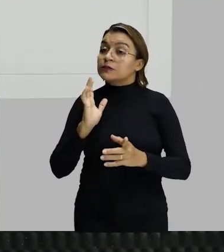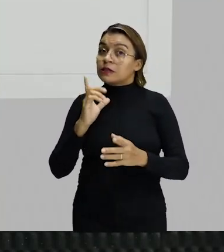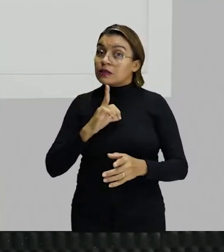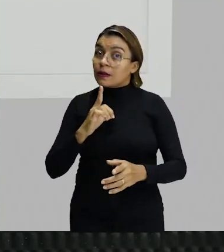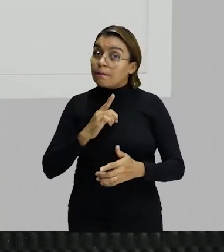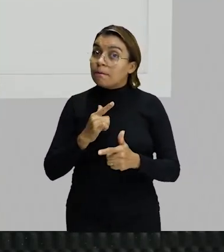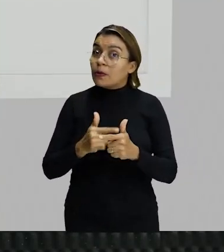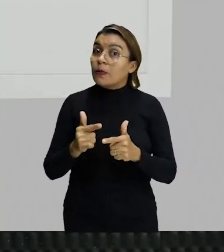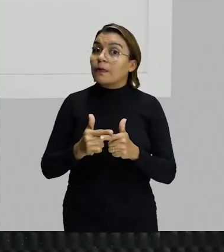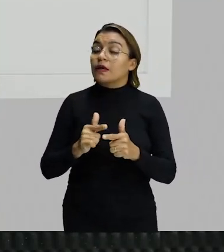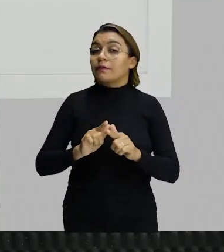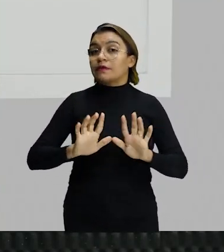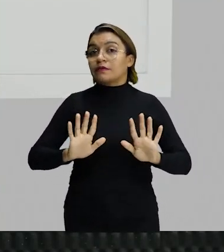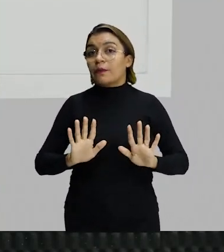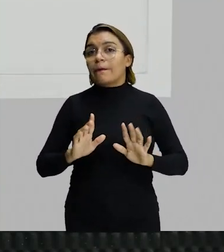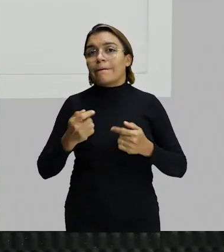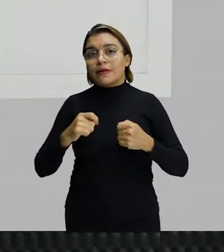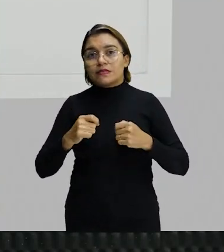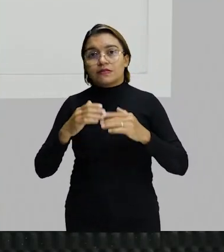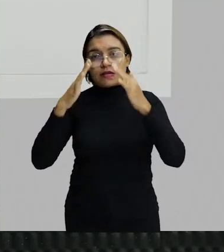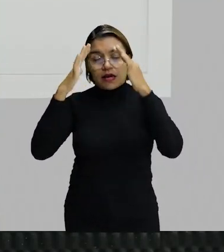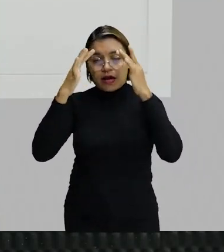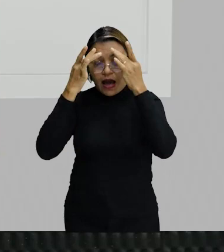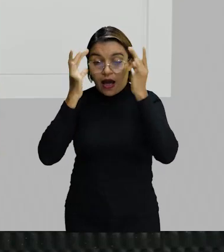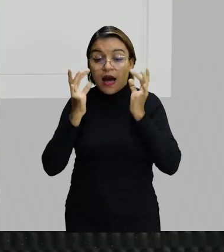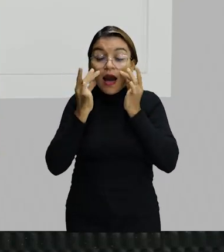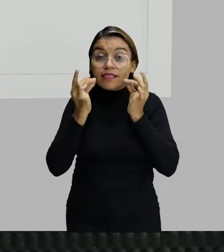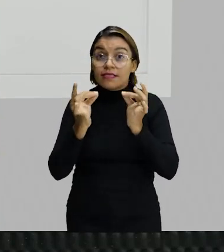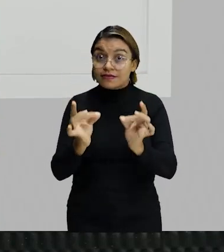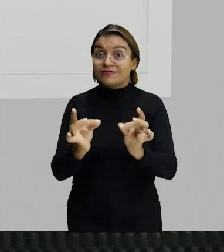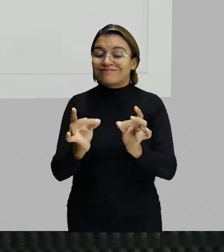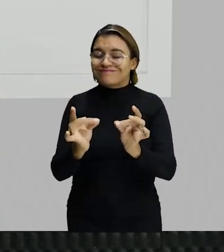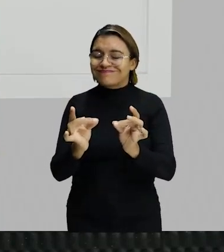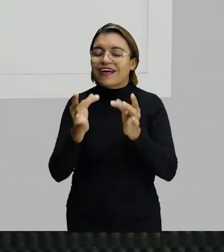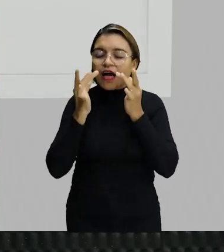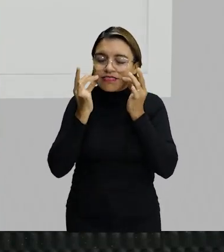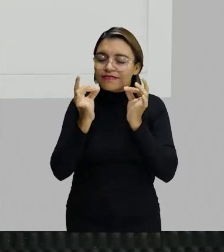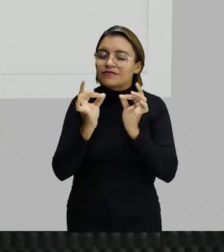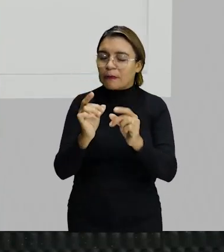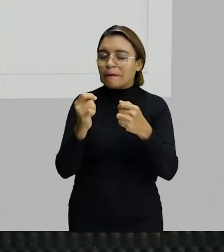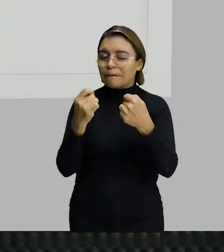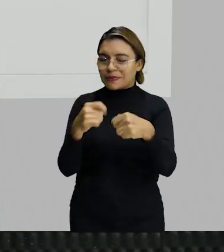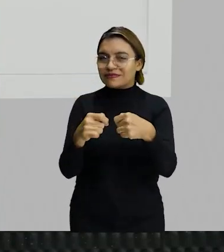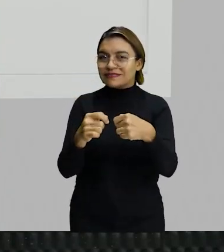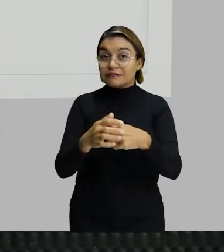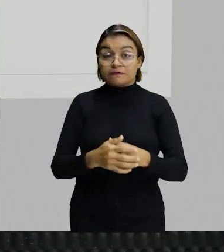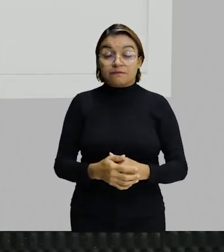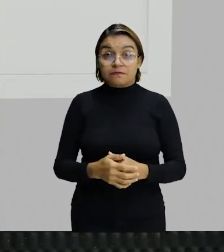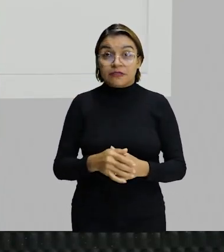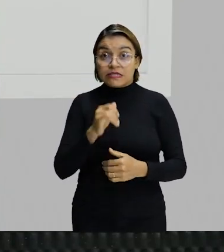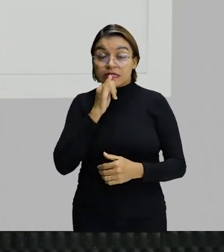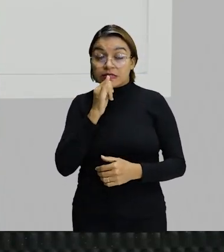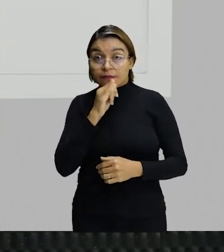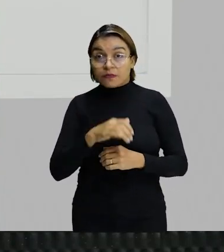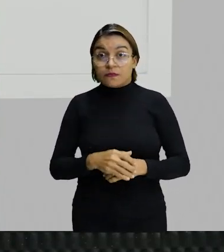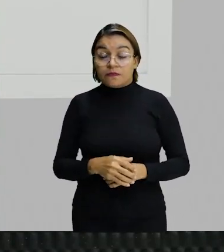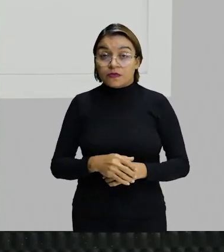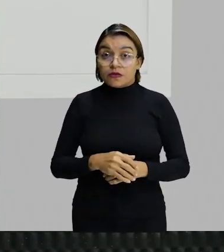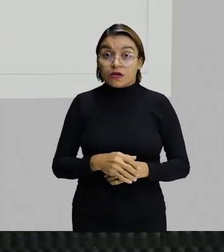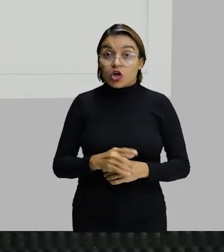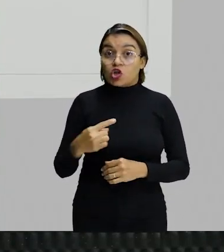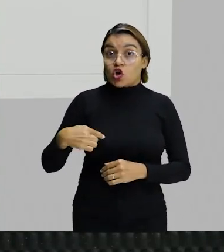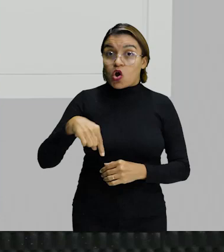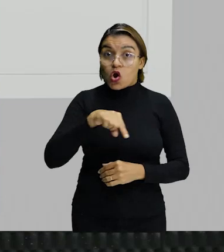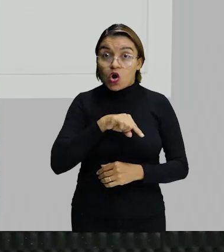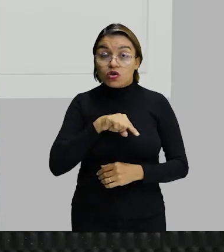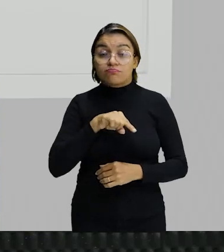de ter muita atenção. A constituição deste silogismo precisa ser eficiente para que a nossa